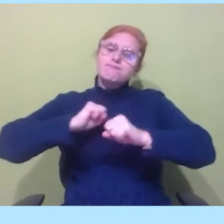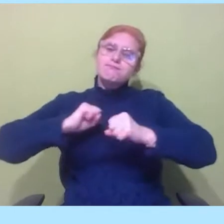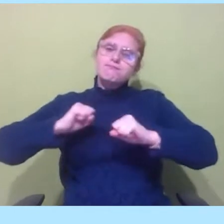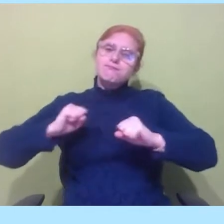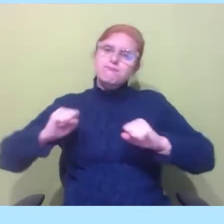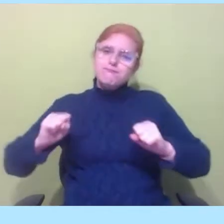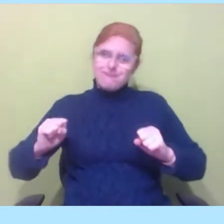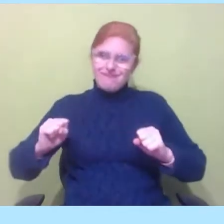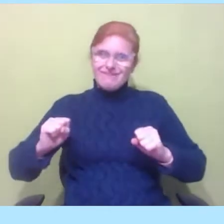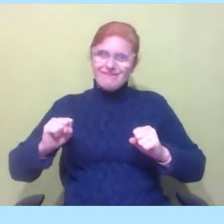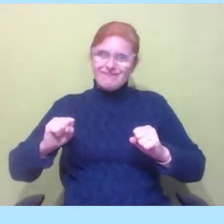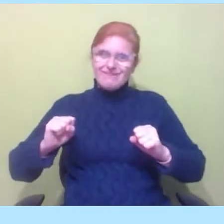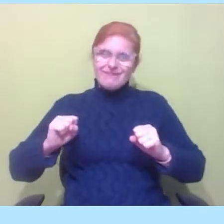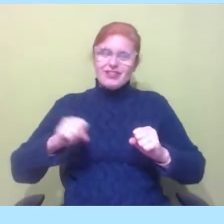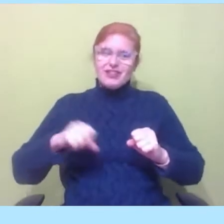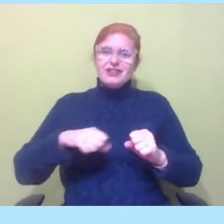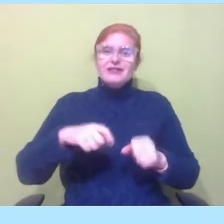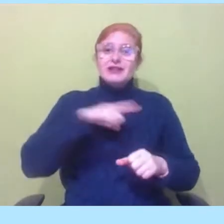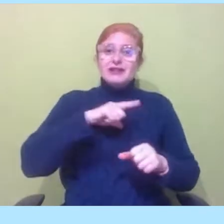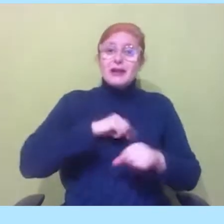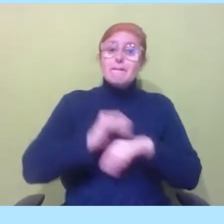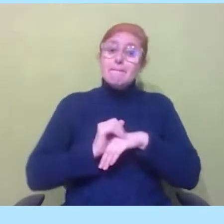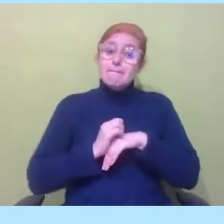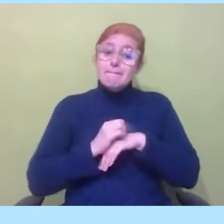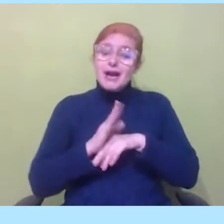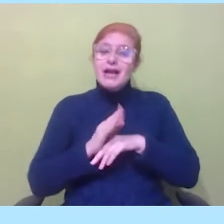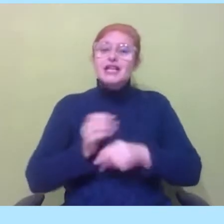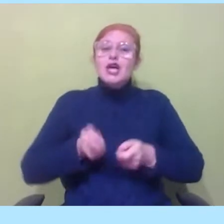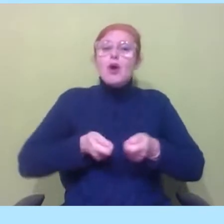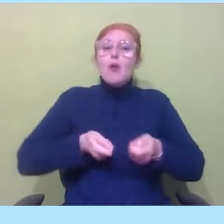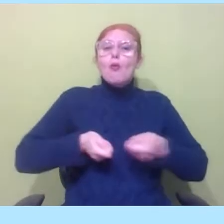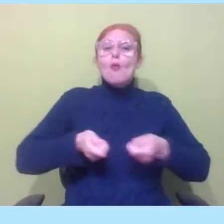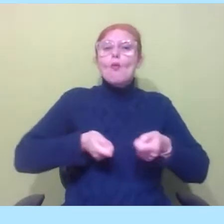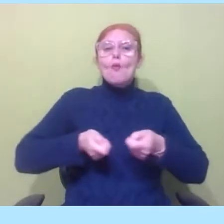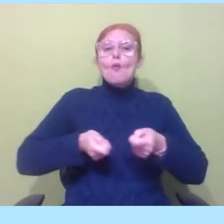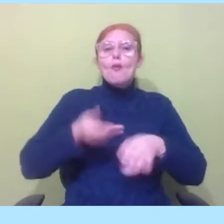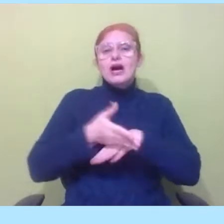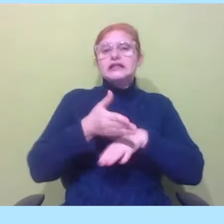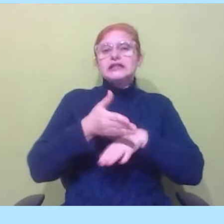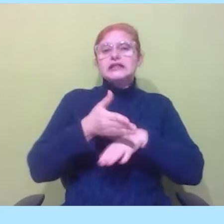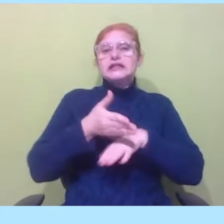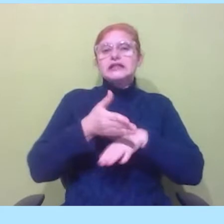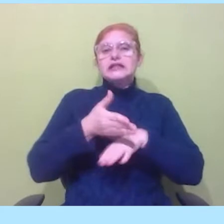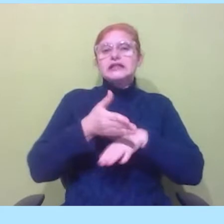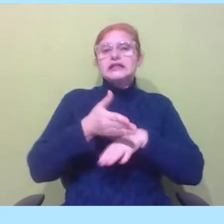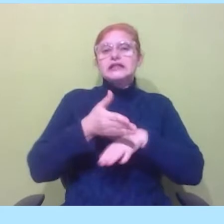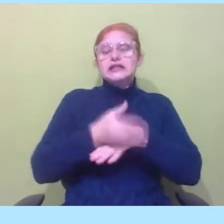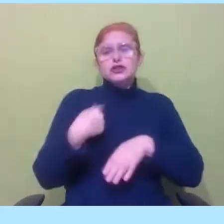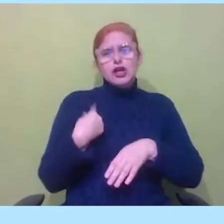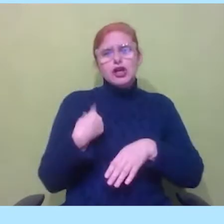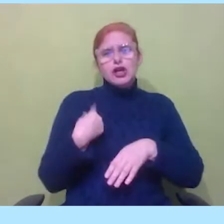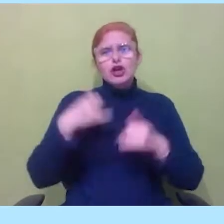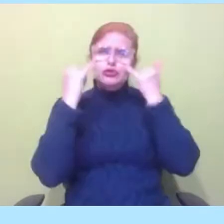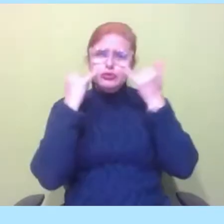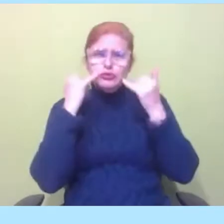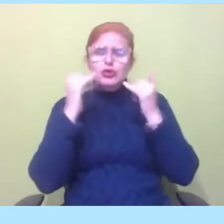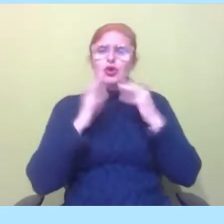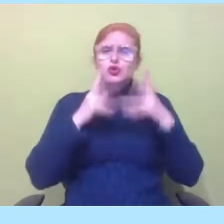do acesso, né, às nossas informações, aquilo que a gente aprende, aquilo que a gente troca.